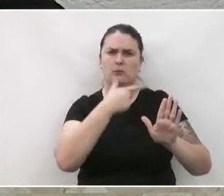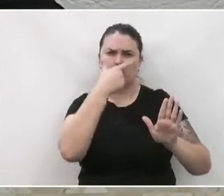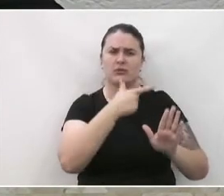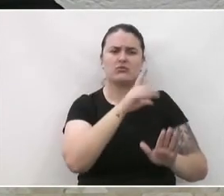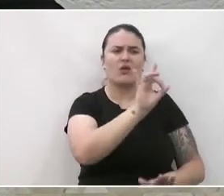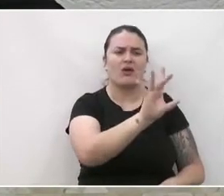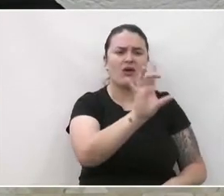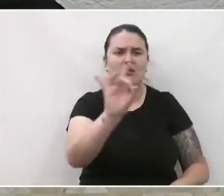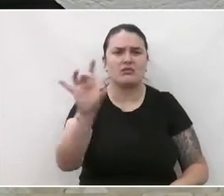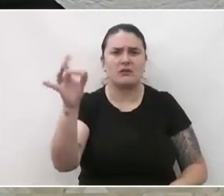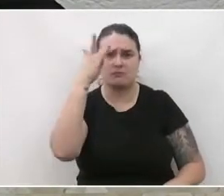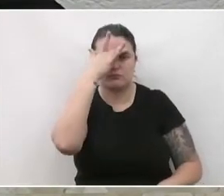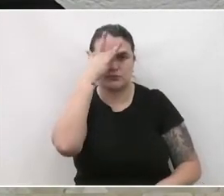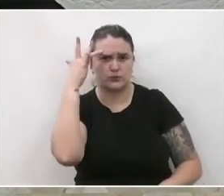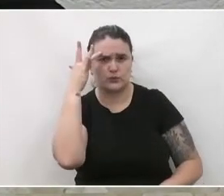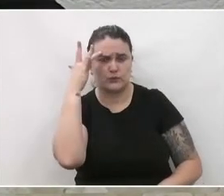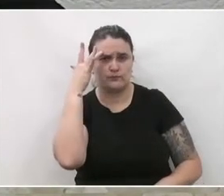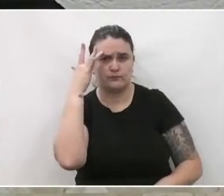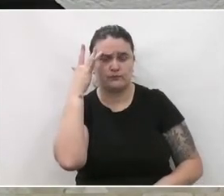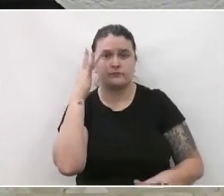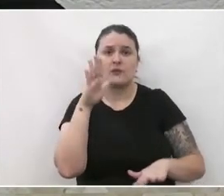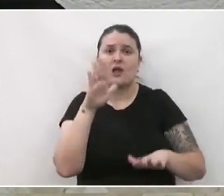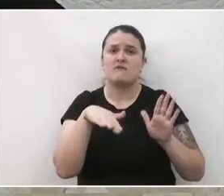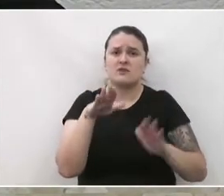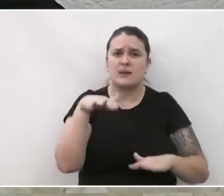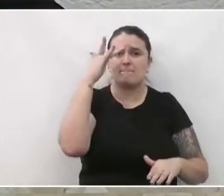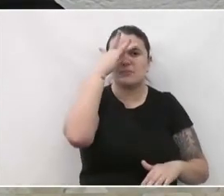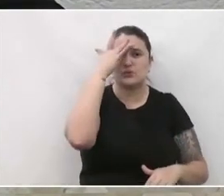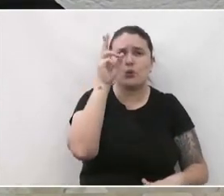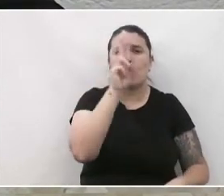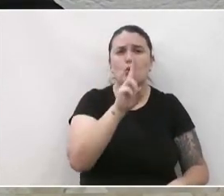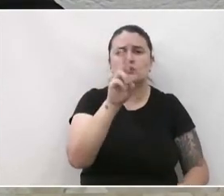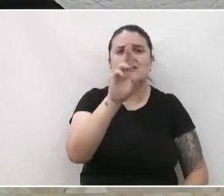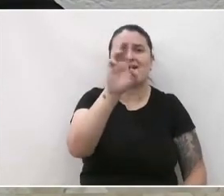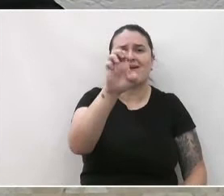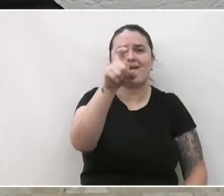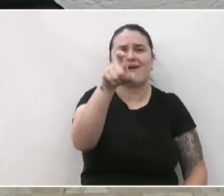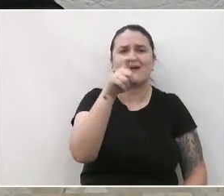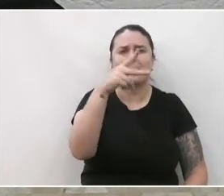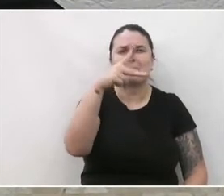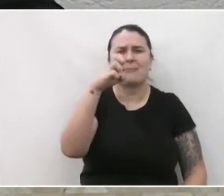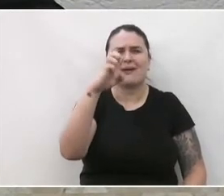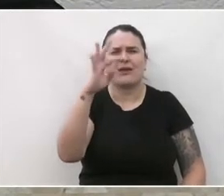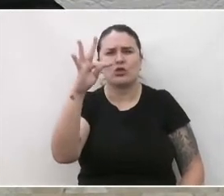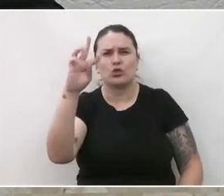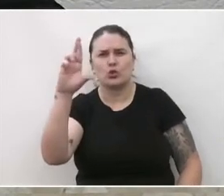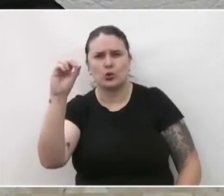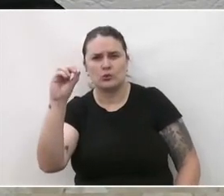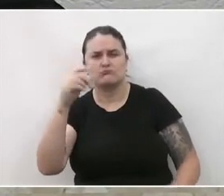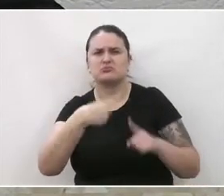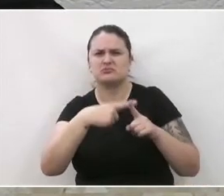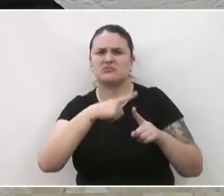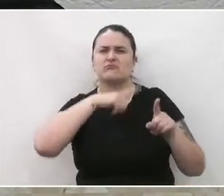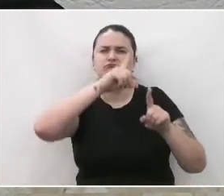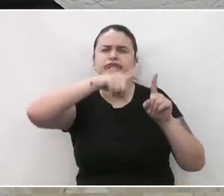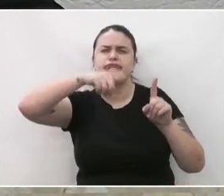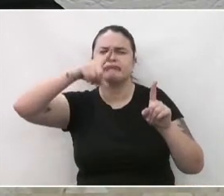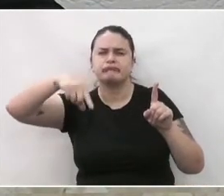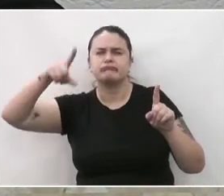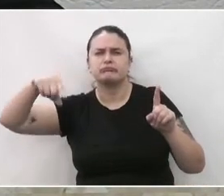cada pessoa. Tão abrangente que se usa o termo espectro pelos vários níveis de